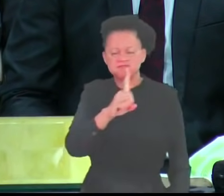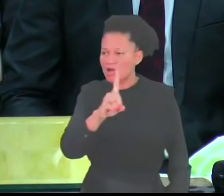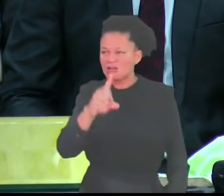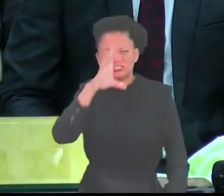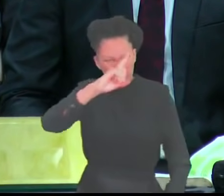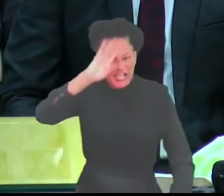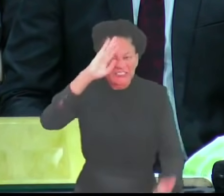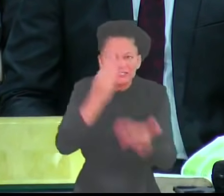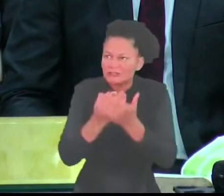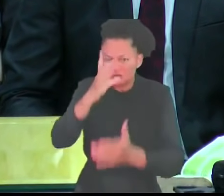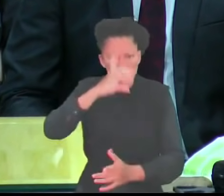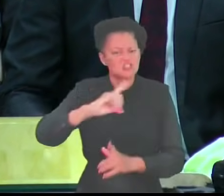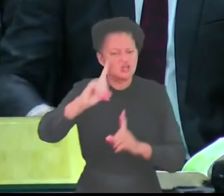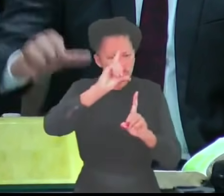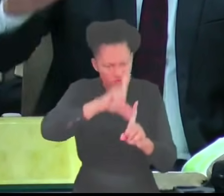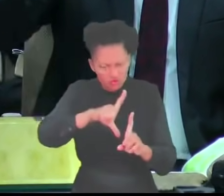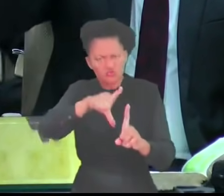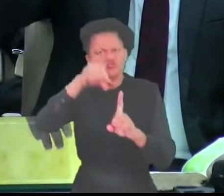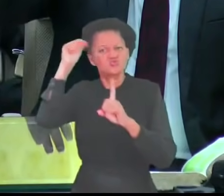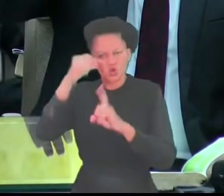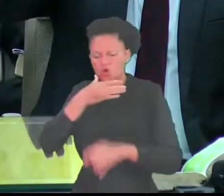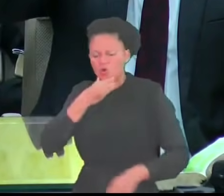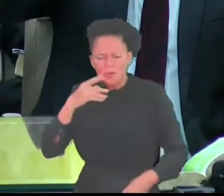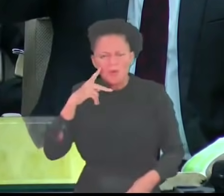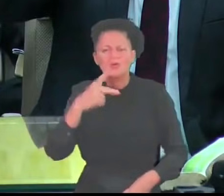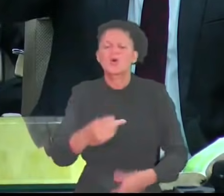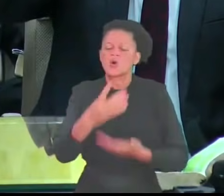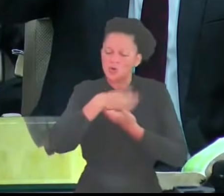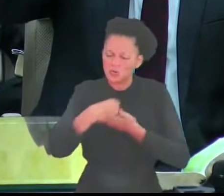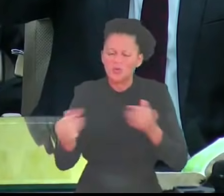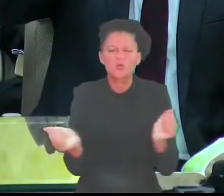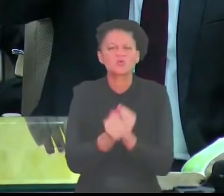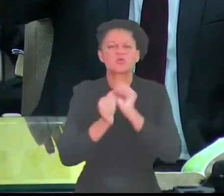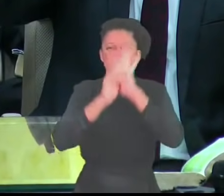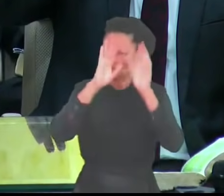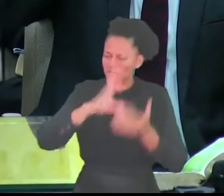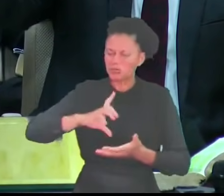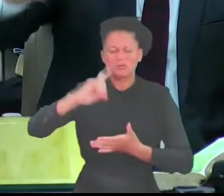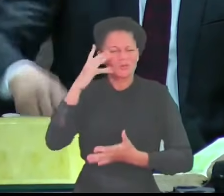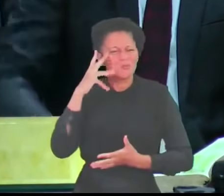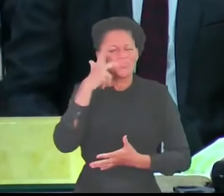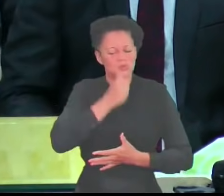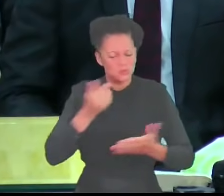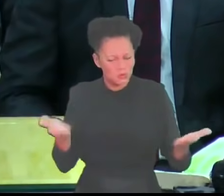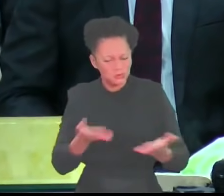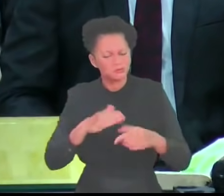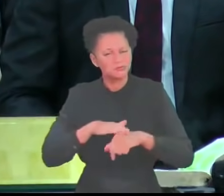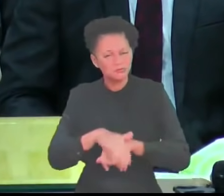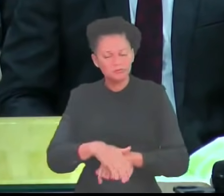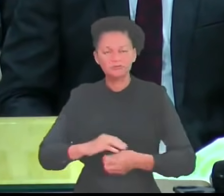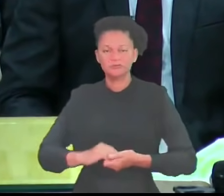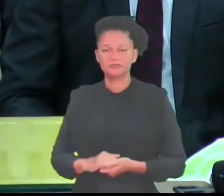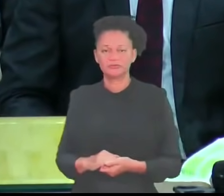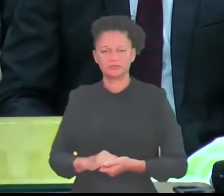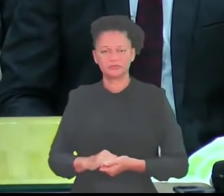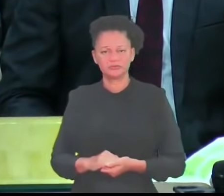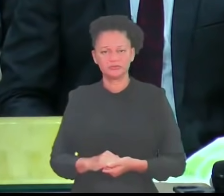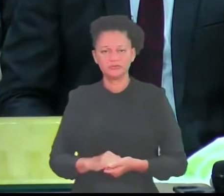ainda levanta profeta no deserto, dê um glória para Deus bonito nesta noite.